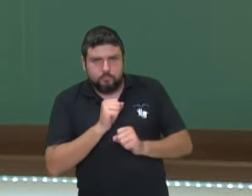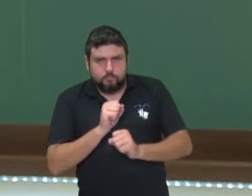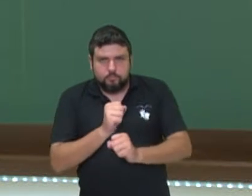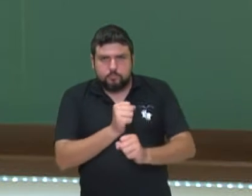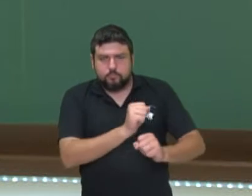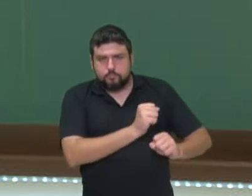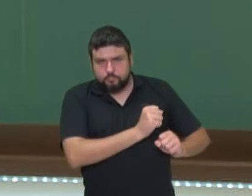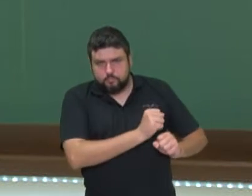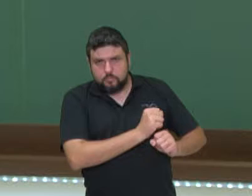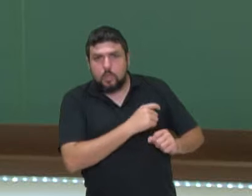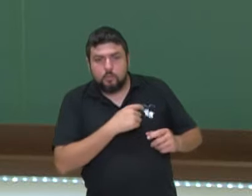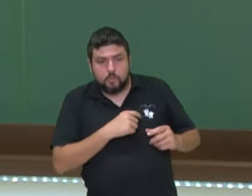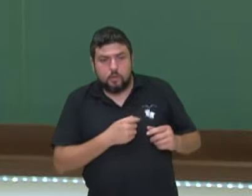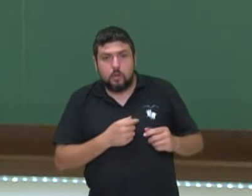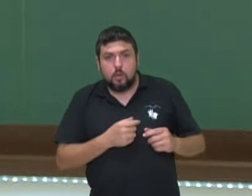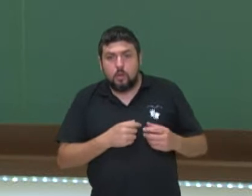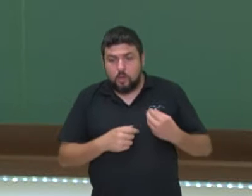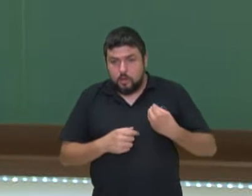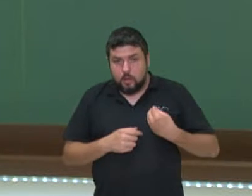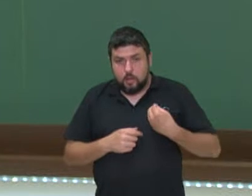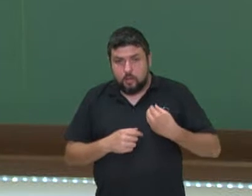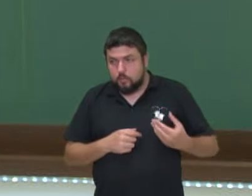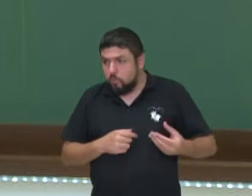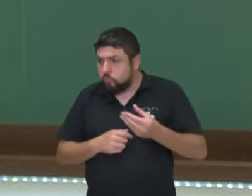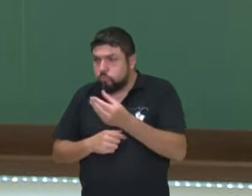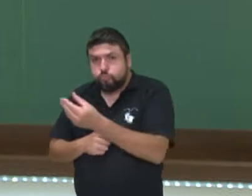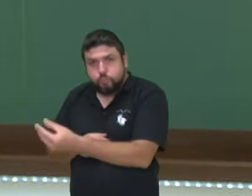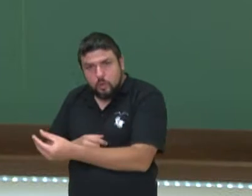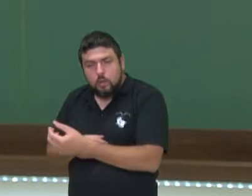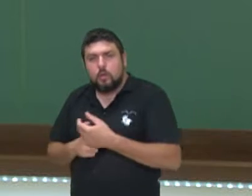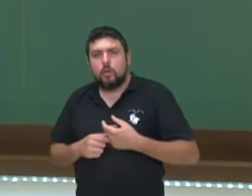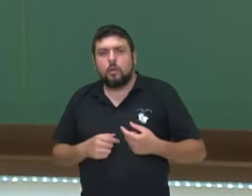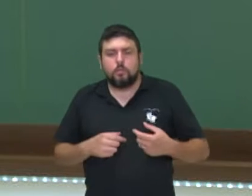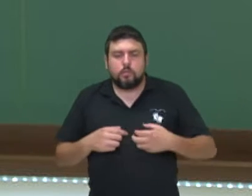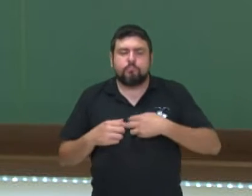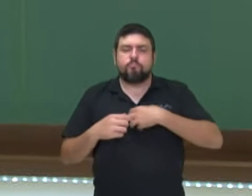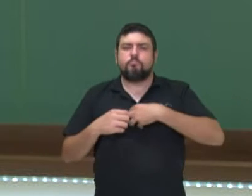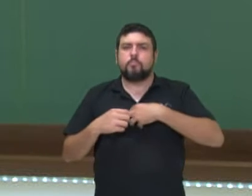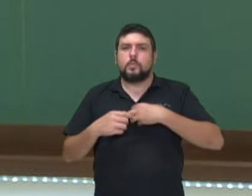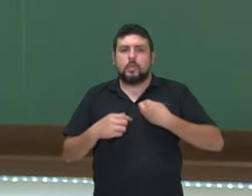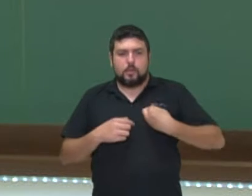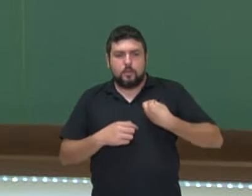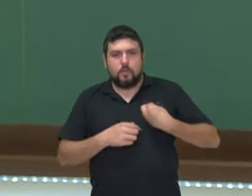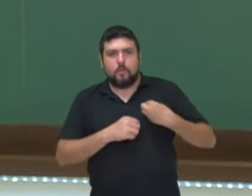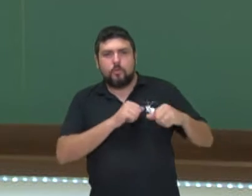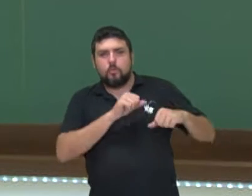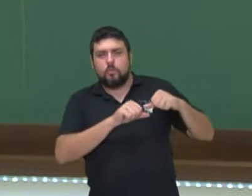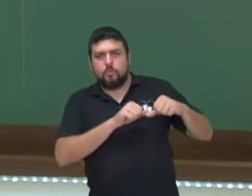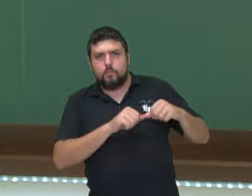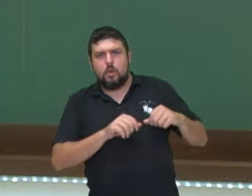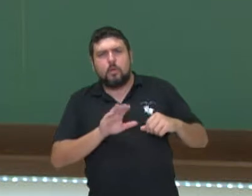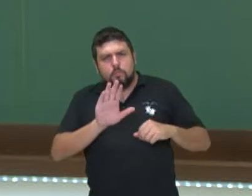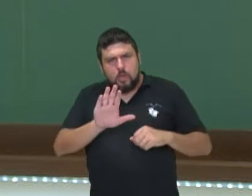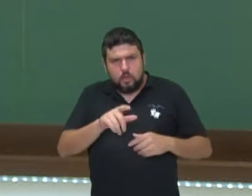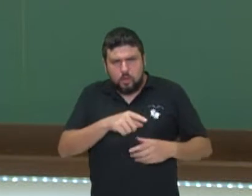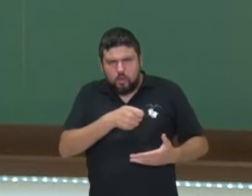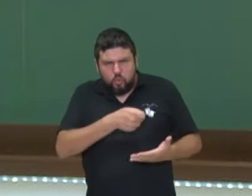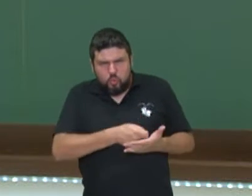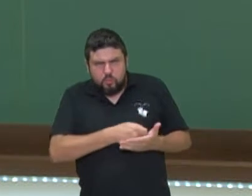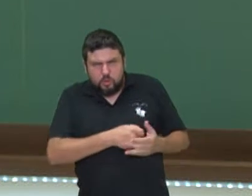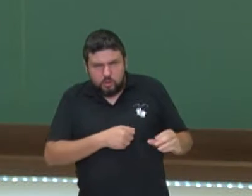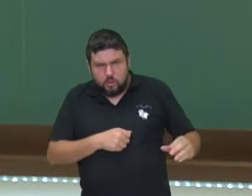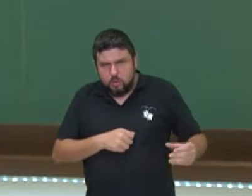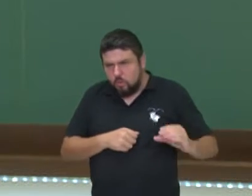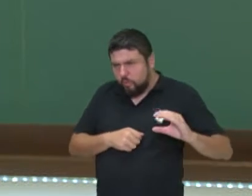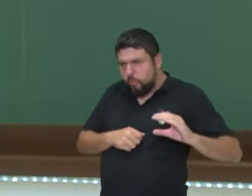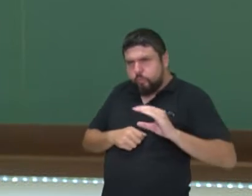impacto tanto na vida dele como na vida da aposentada, concordam? Ele era obrigado a agir dessa forma? Muita